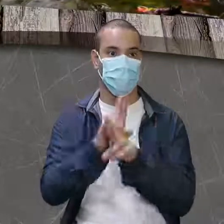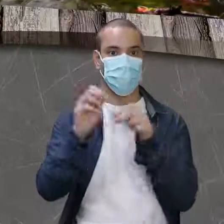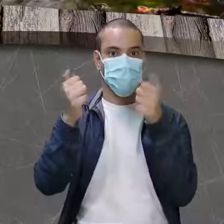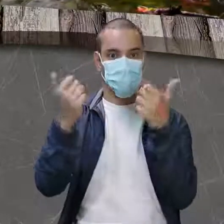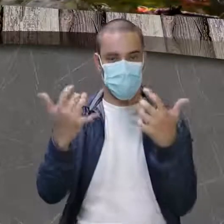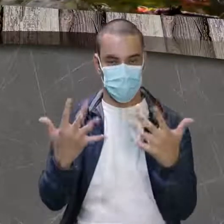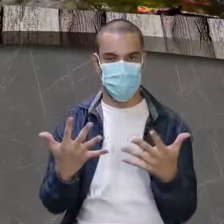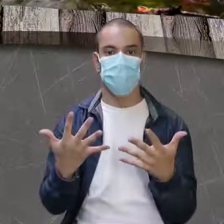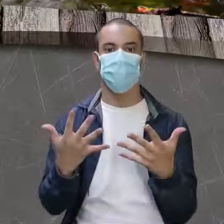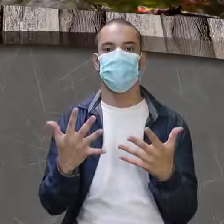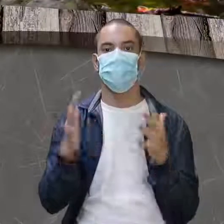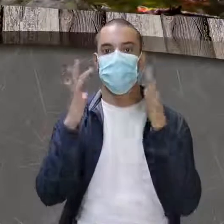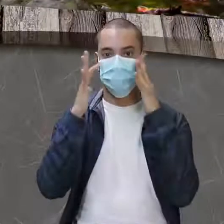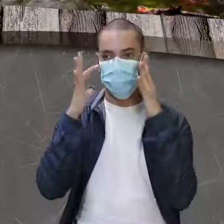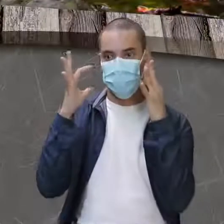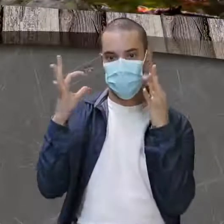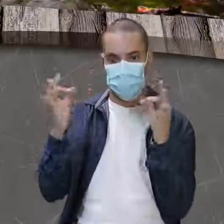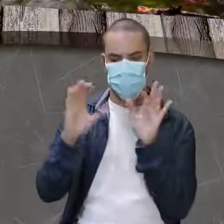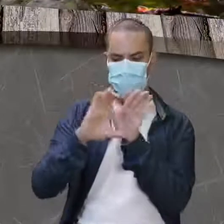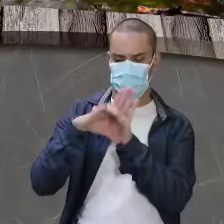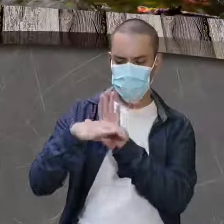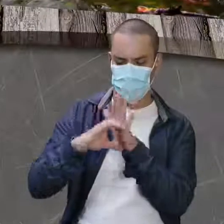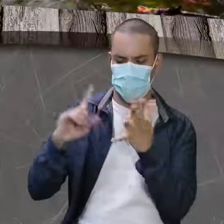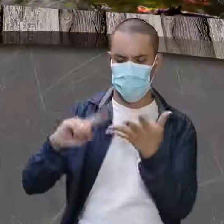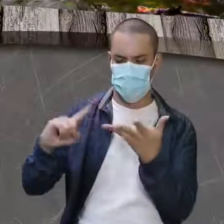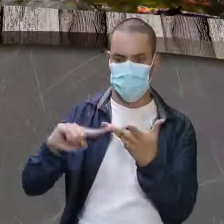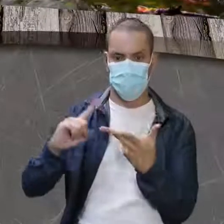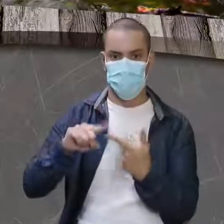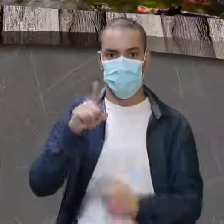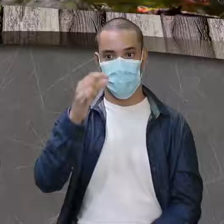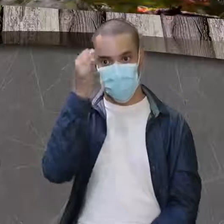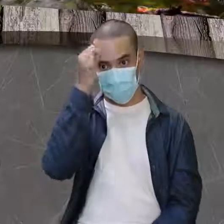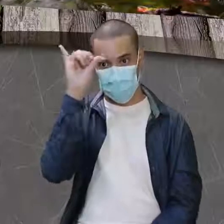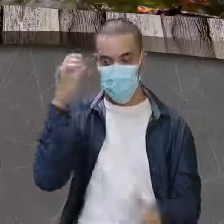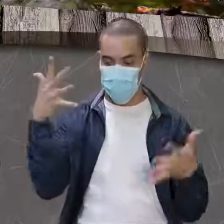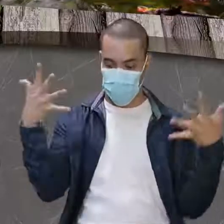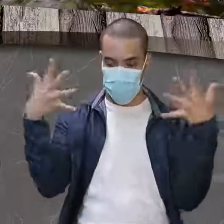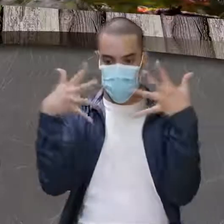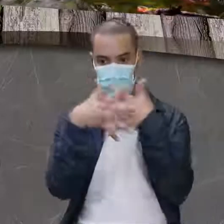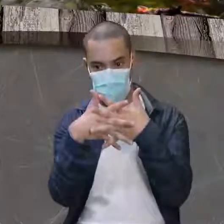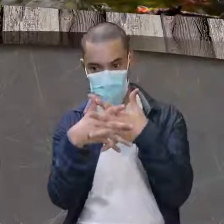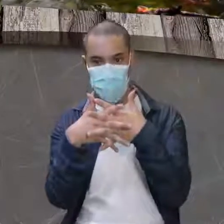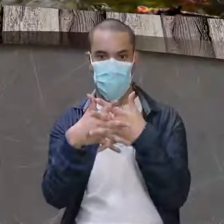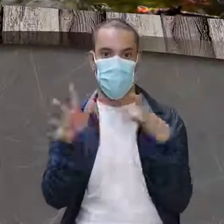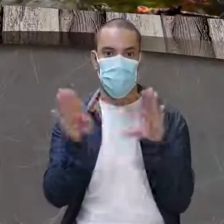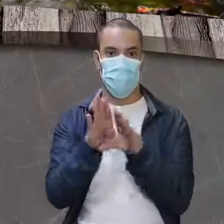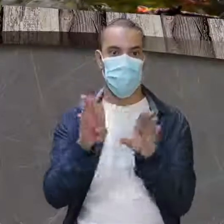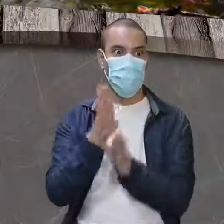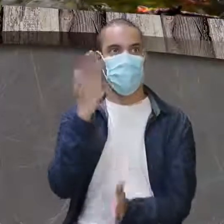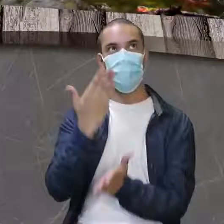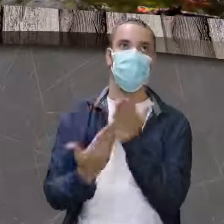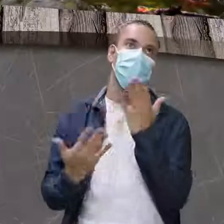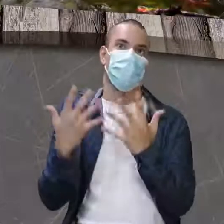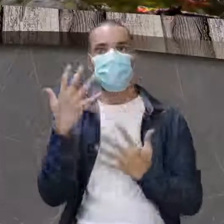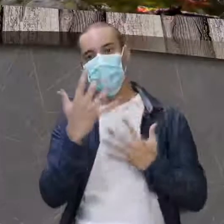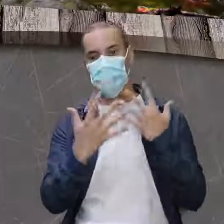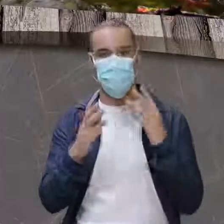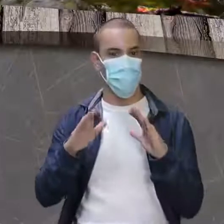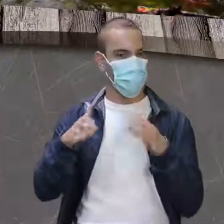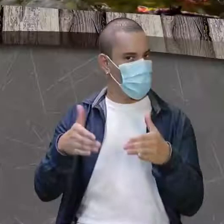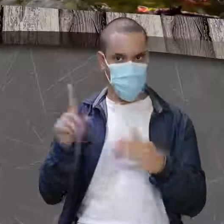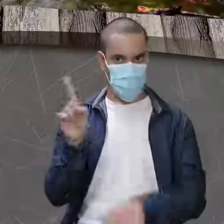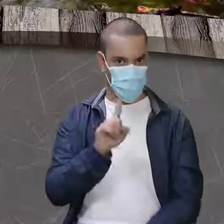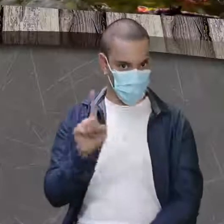presta atenção nesses conceitos para que você não se embanane aí, né? Não se perca, né, o foco